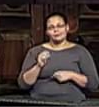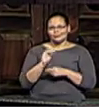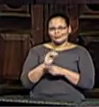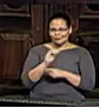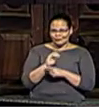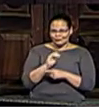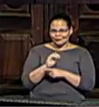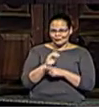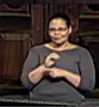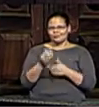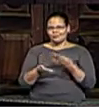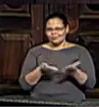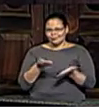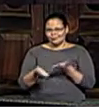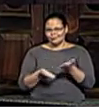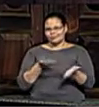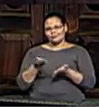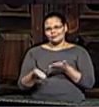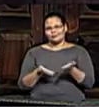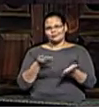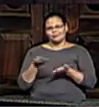zelar